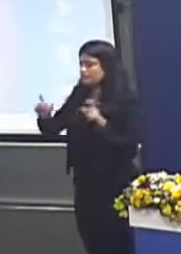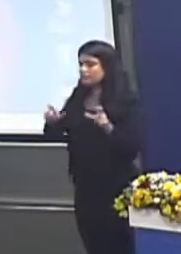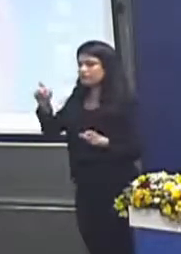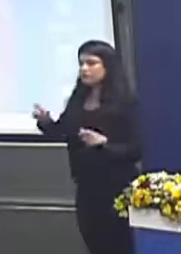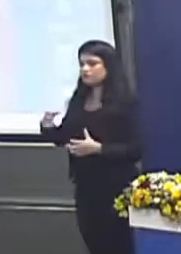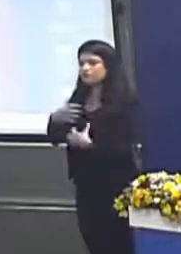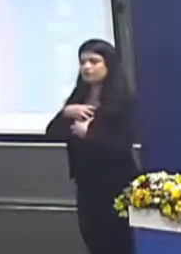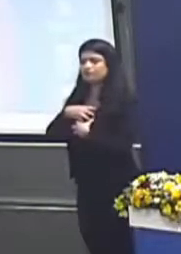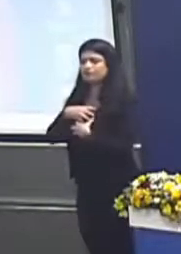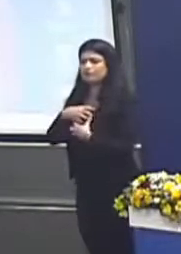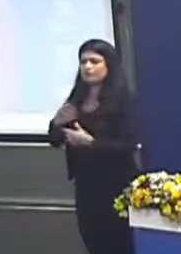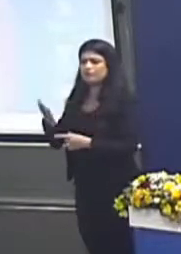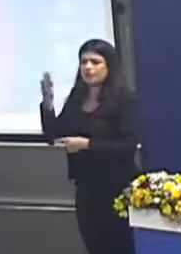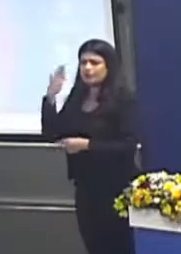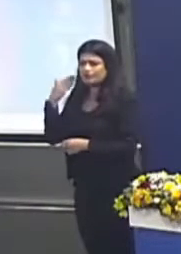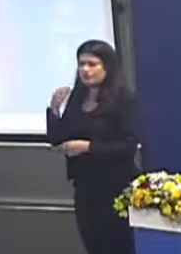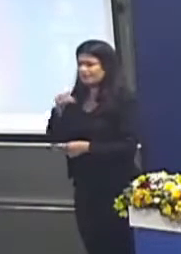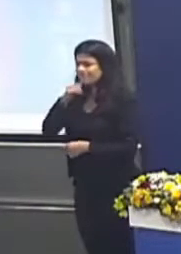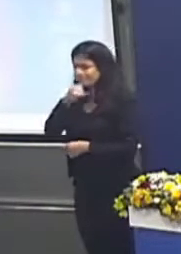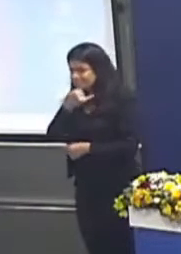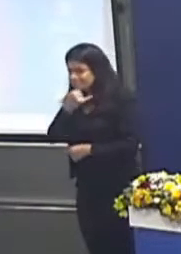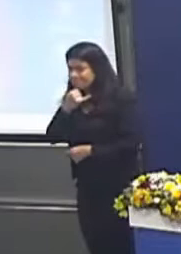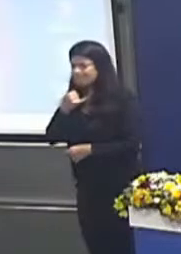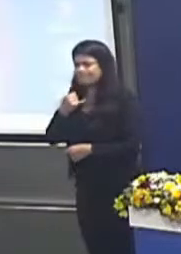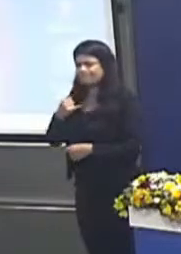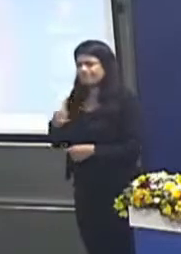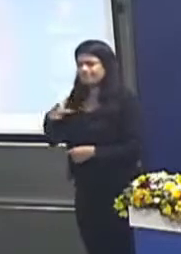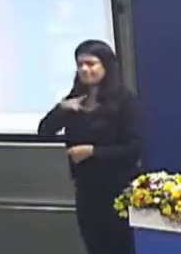tempos, tristemente, a gente vem